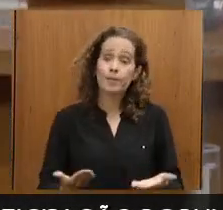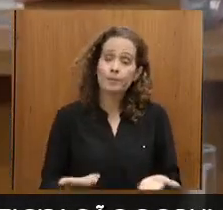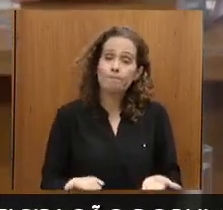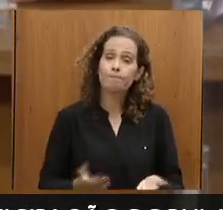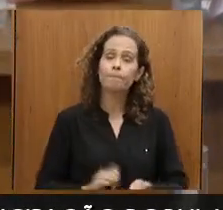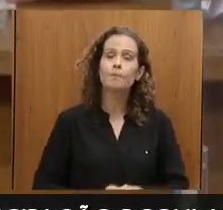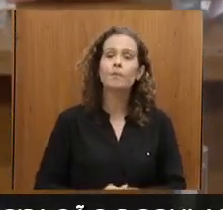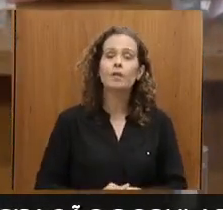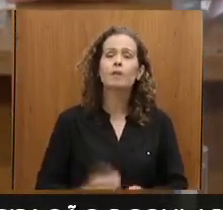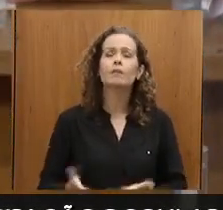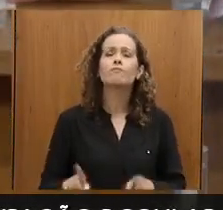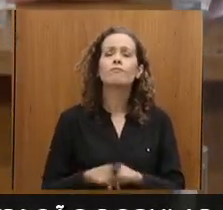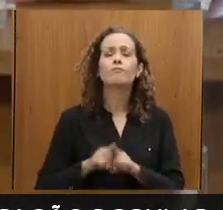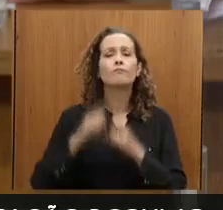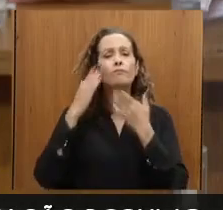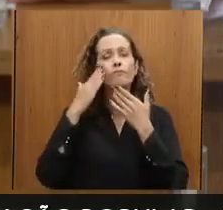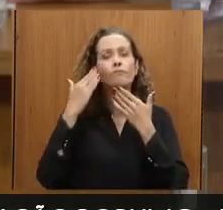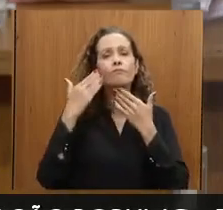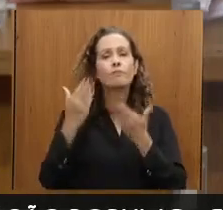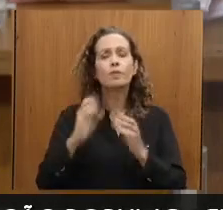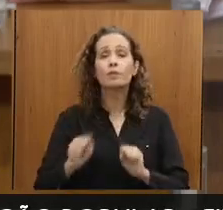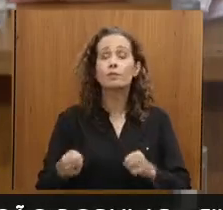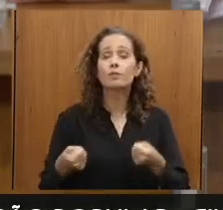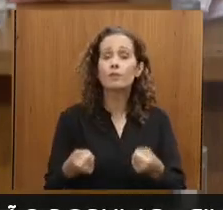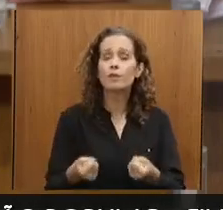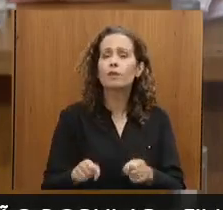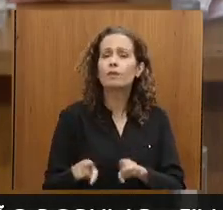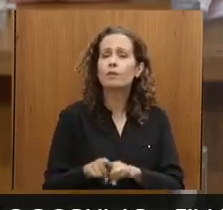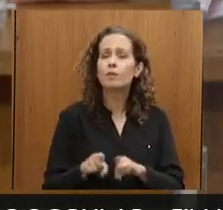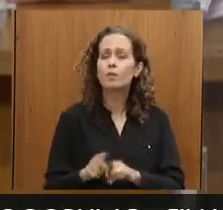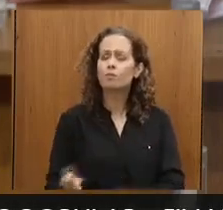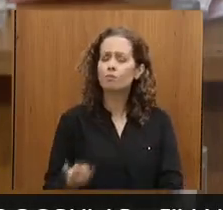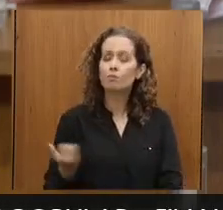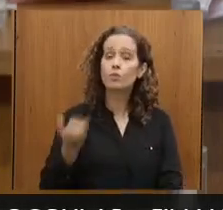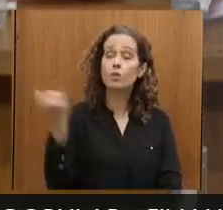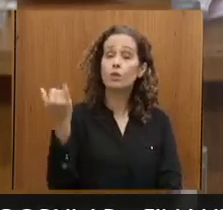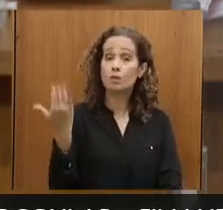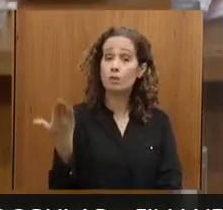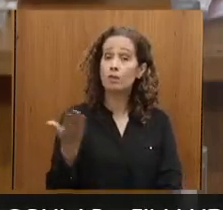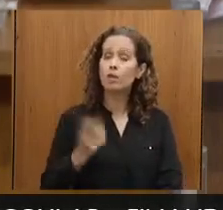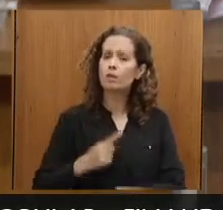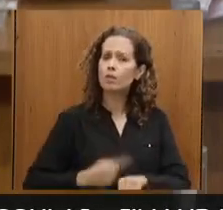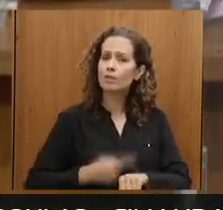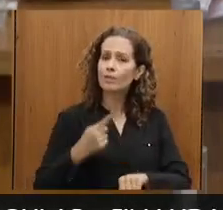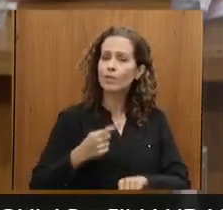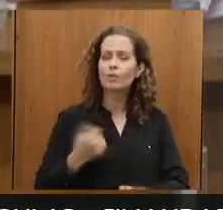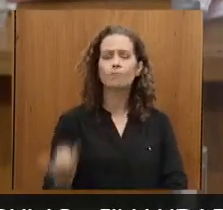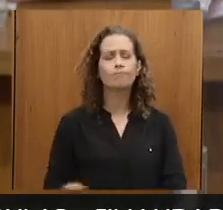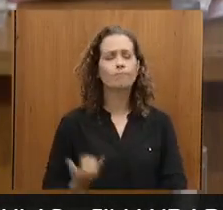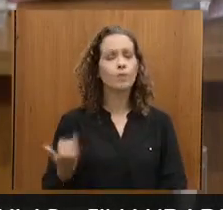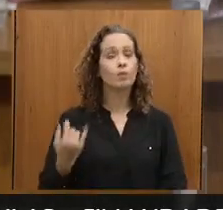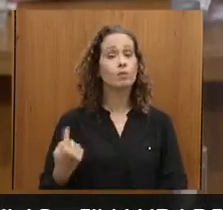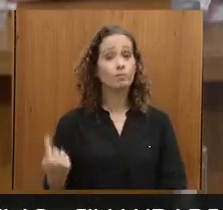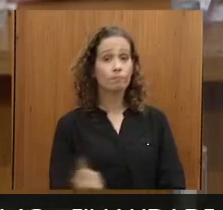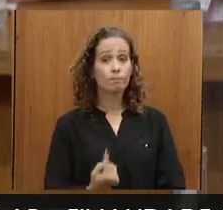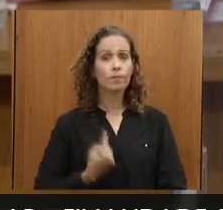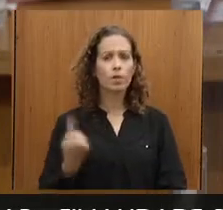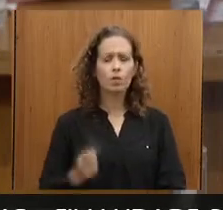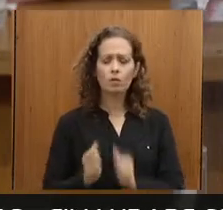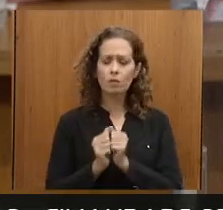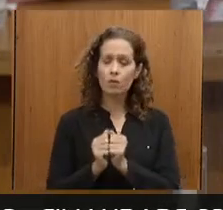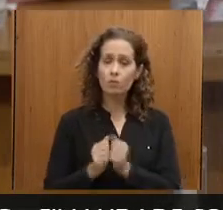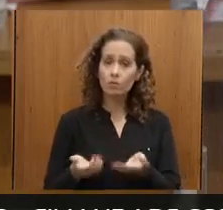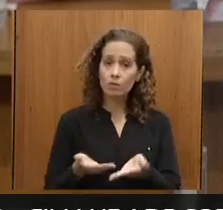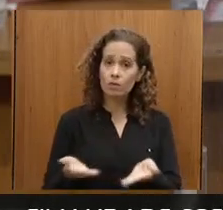gostaria, além dos agradecimentos, reforçar muito da importância desse momento. Para nós é muito importante estar aqui,